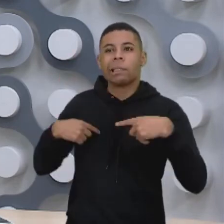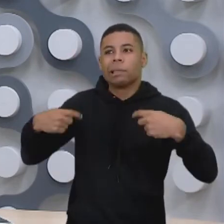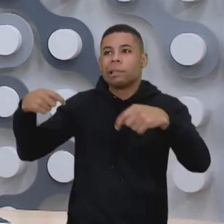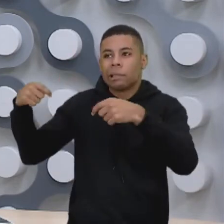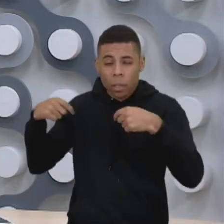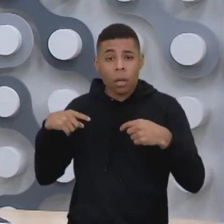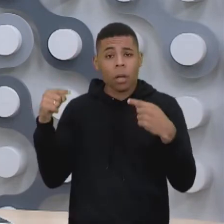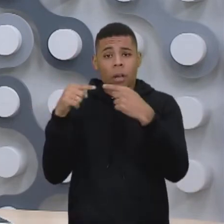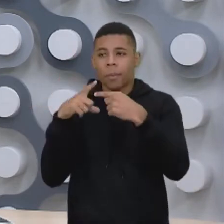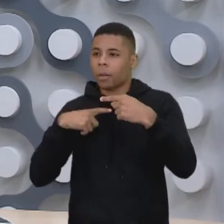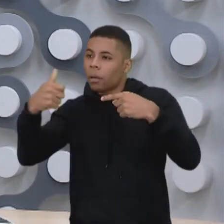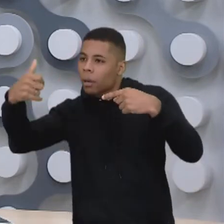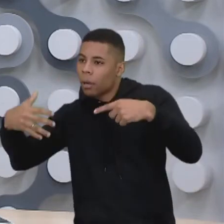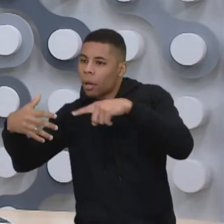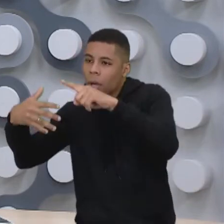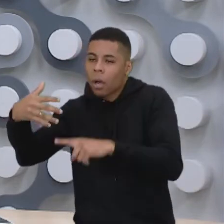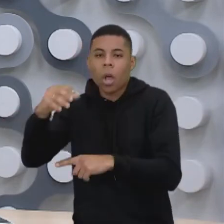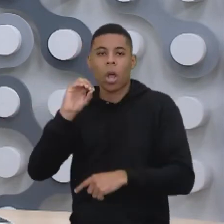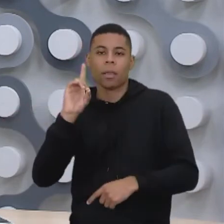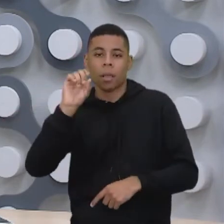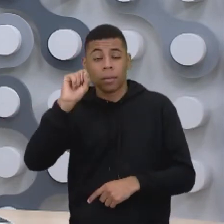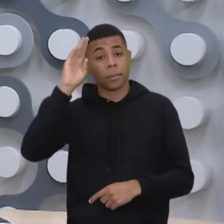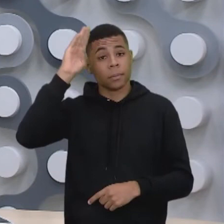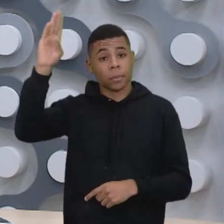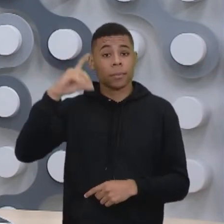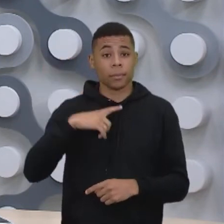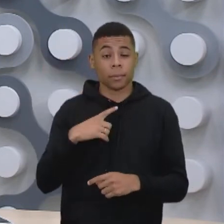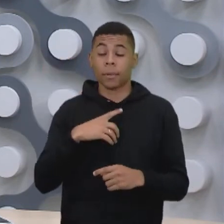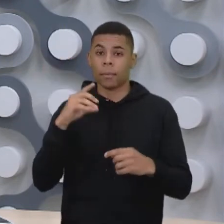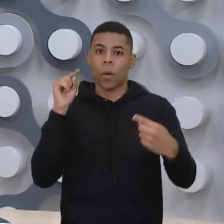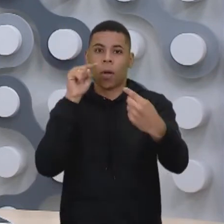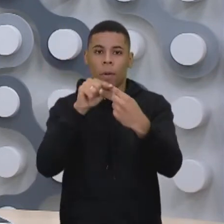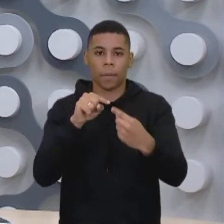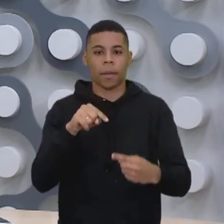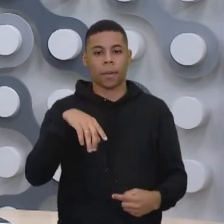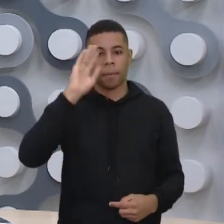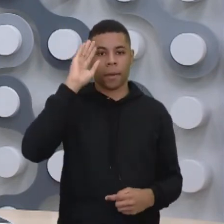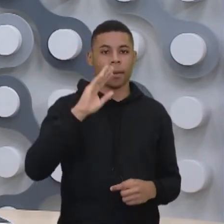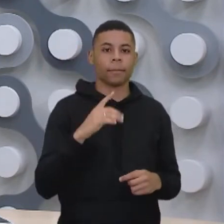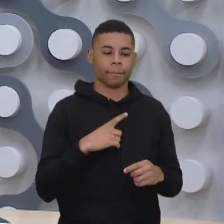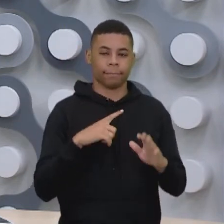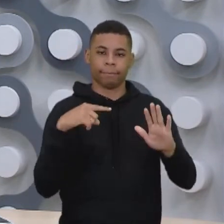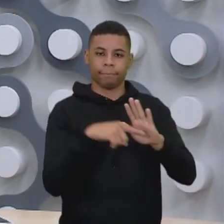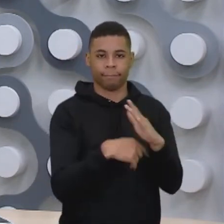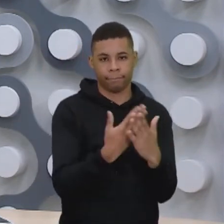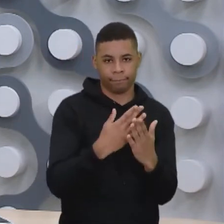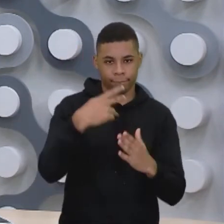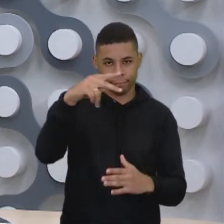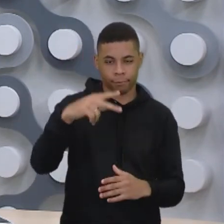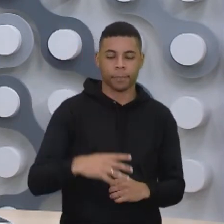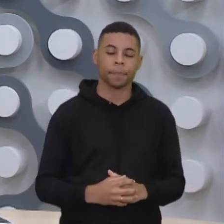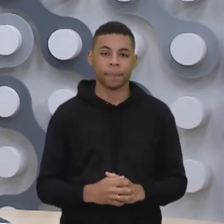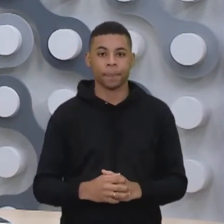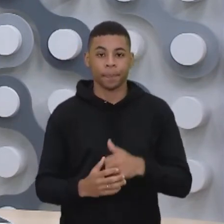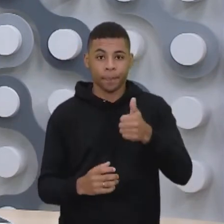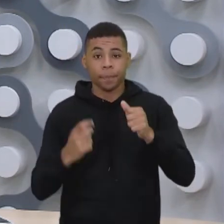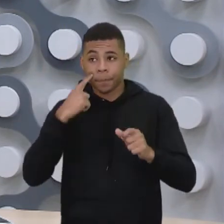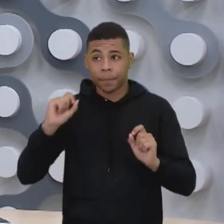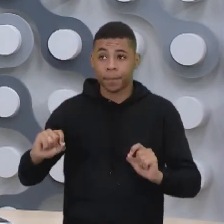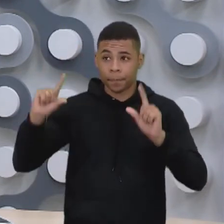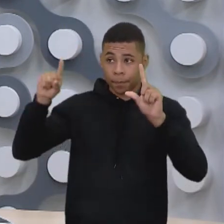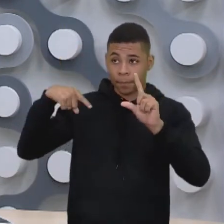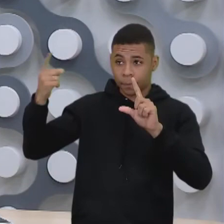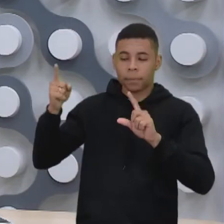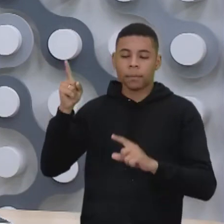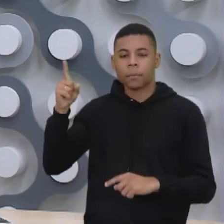os ODS lá mostrando aí, principalmente os que estão diretamente ligados ao aprofundamento. Bom, na próxima tela vai aparecer